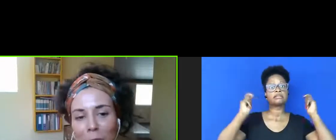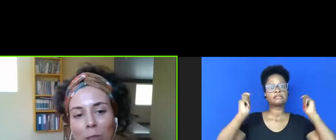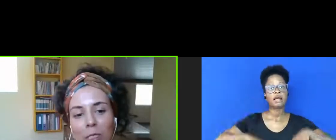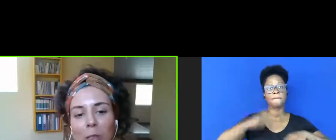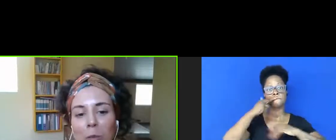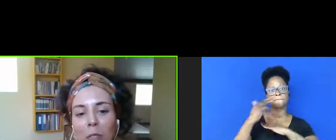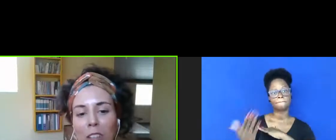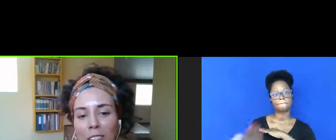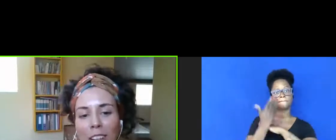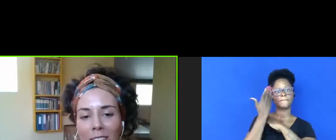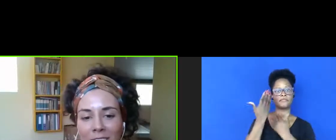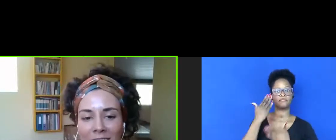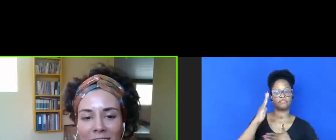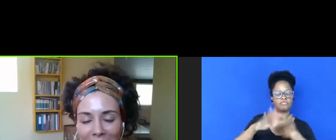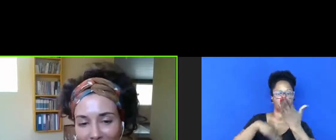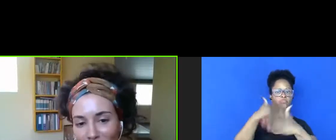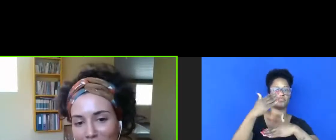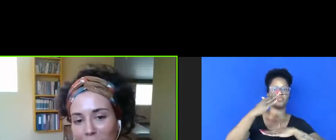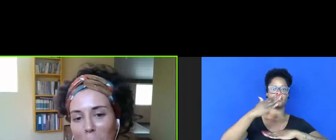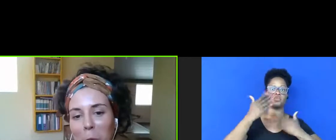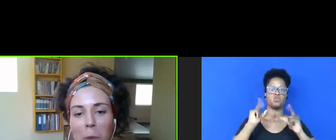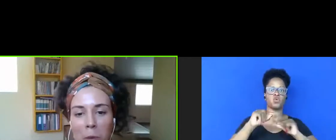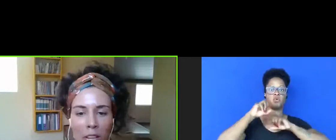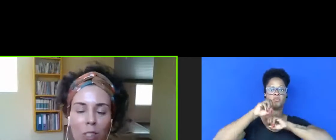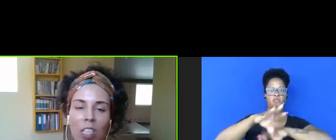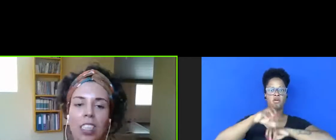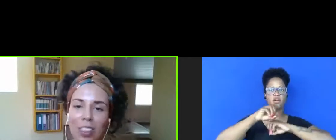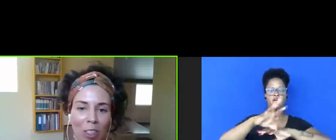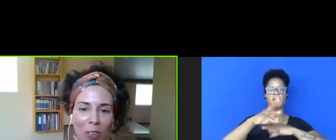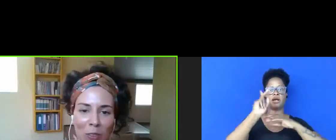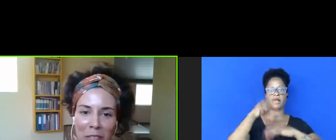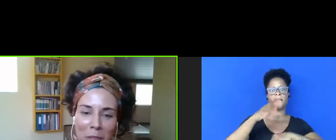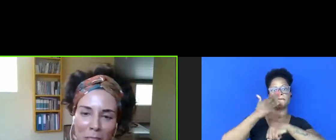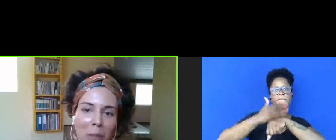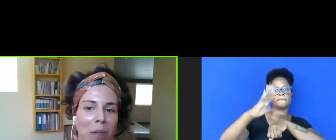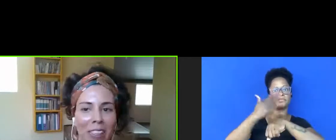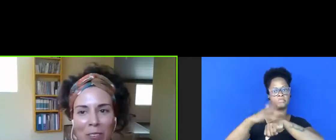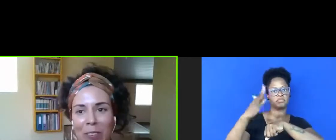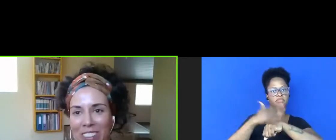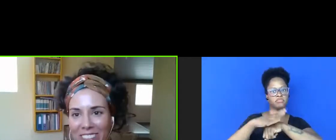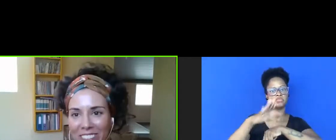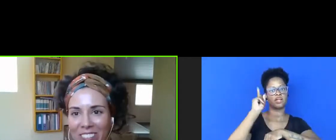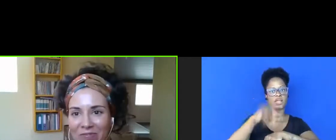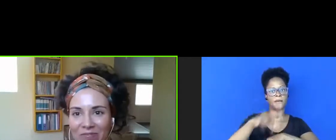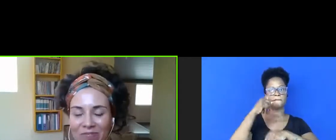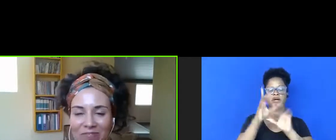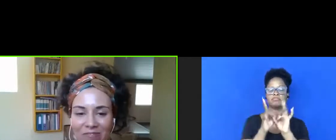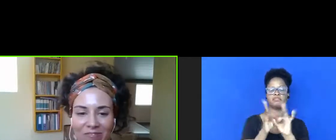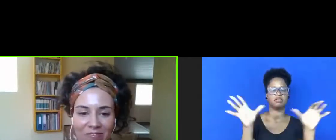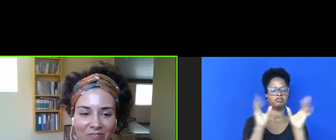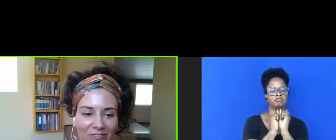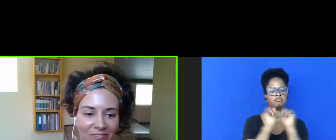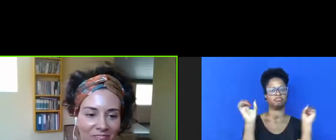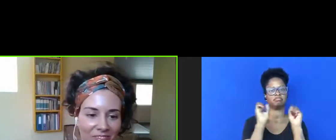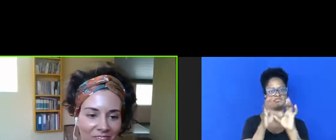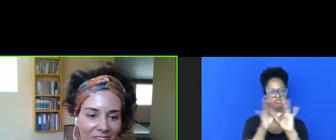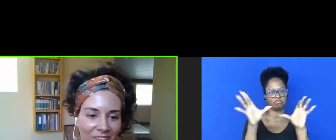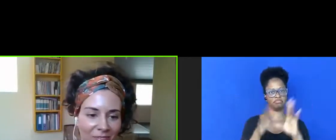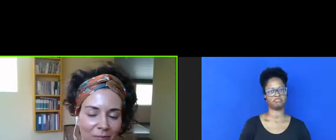contribuem para a construção de uma educação, da educação como uma prática genuinamente libertadora.